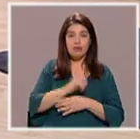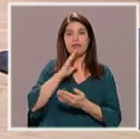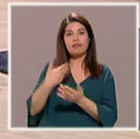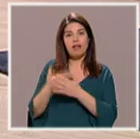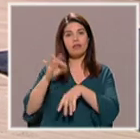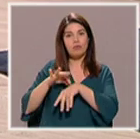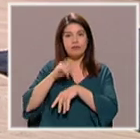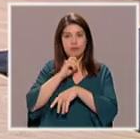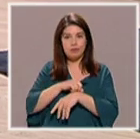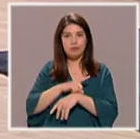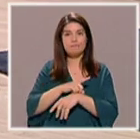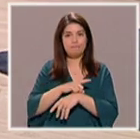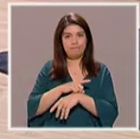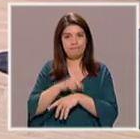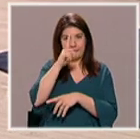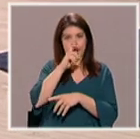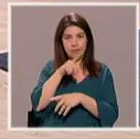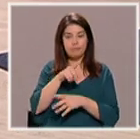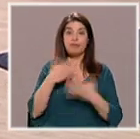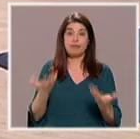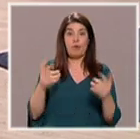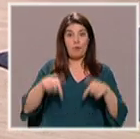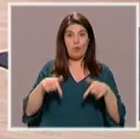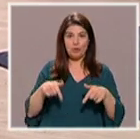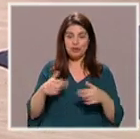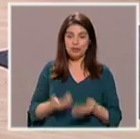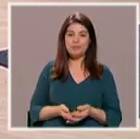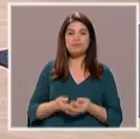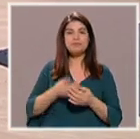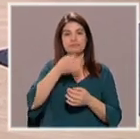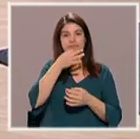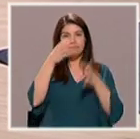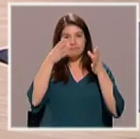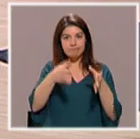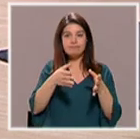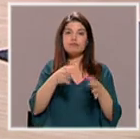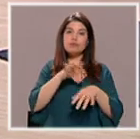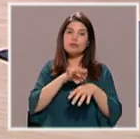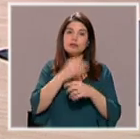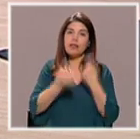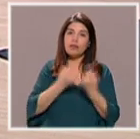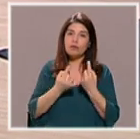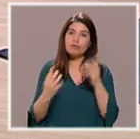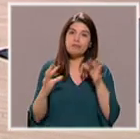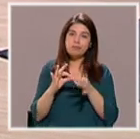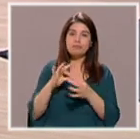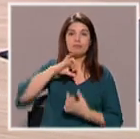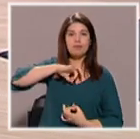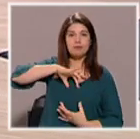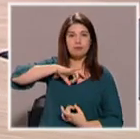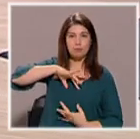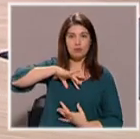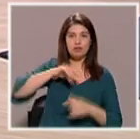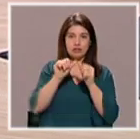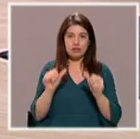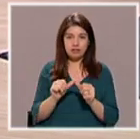desenvolvimento de lesões. Faça isso. Hoje vamos falar apenas de algumas doenças do sistema hormonal, é